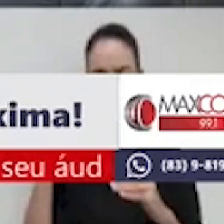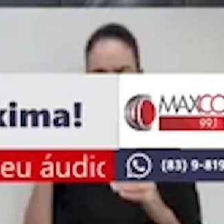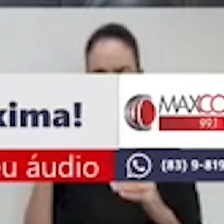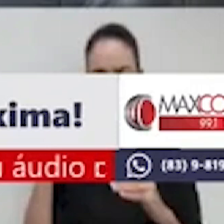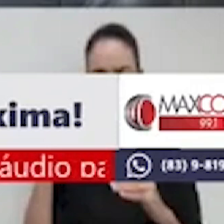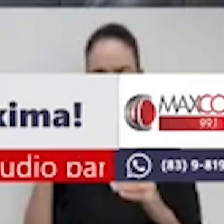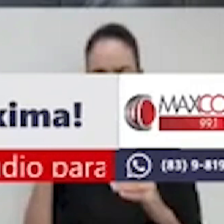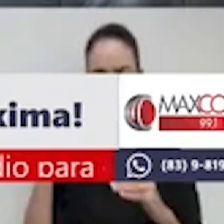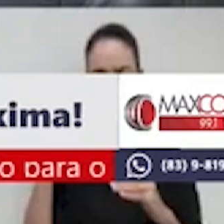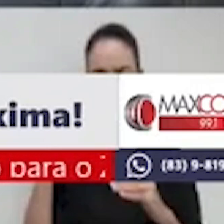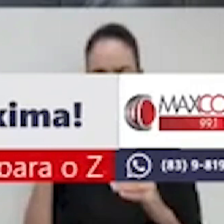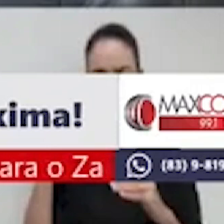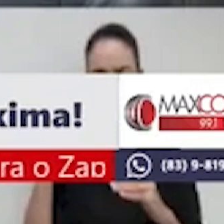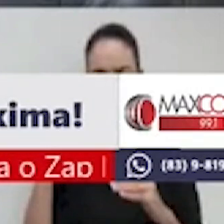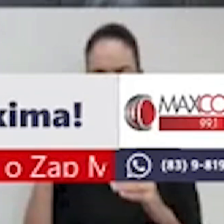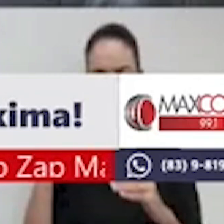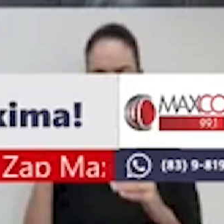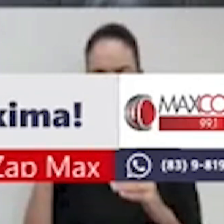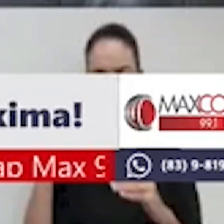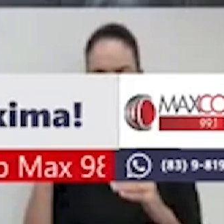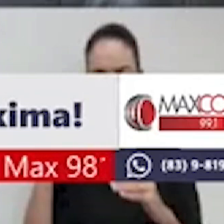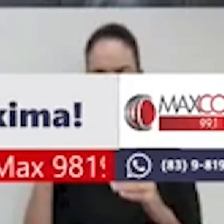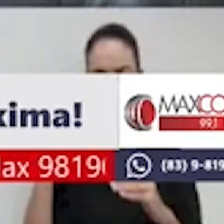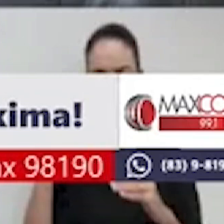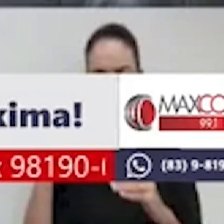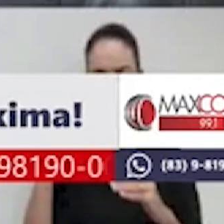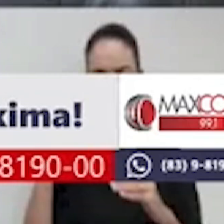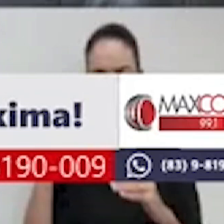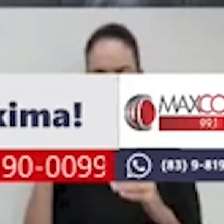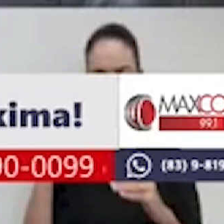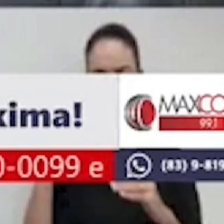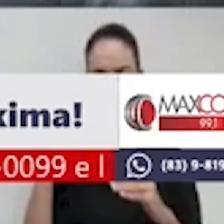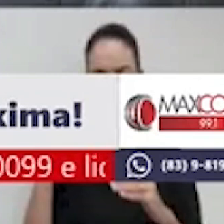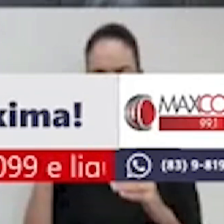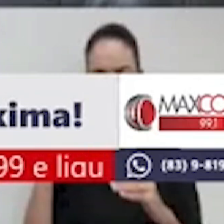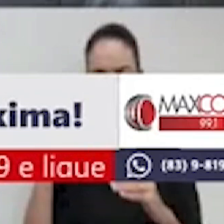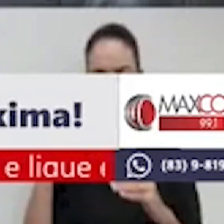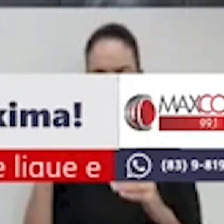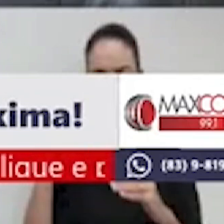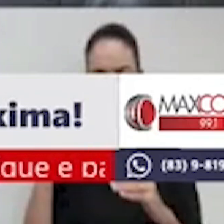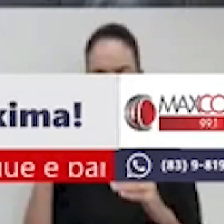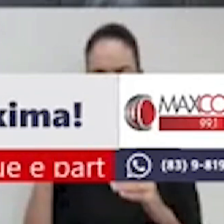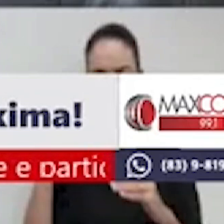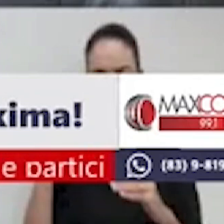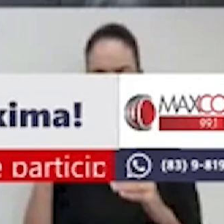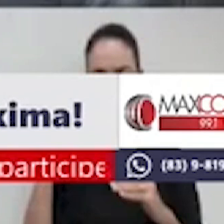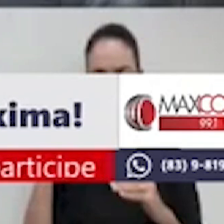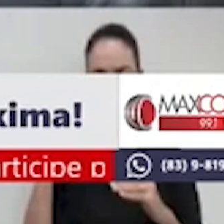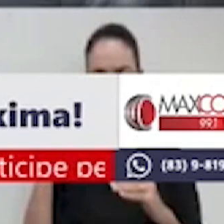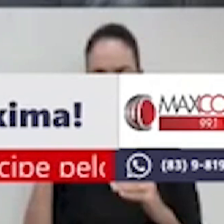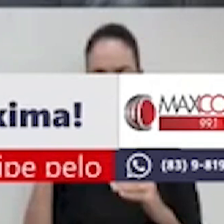modelo administrativo como referência o prefeito Tayrone Eu tenho um modelo administrativo o